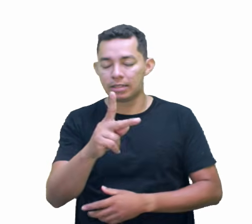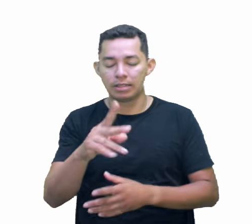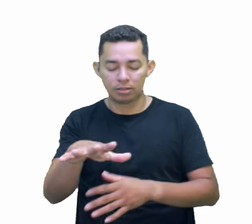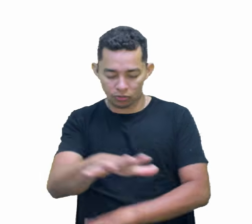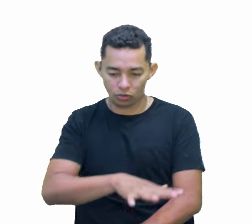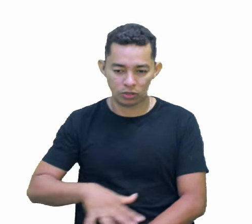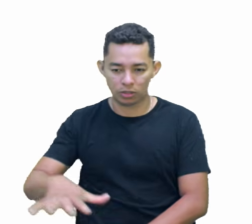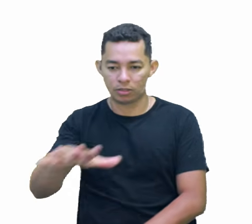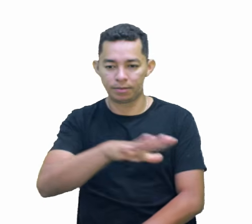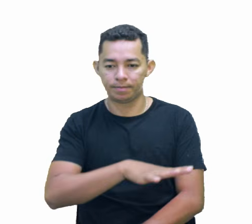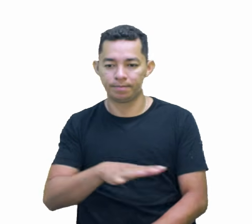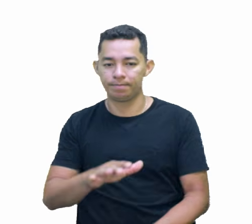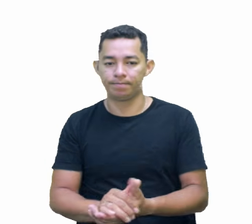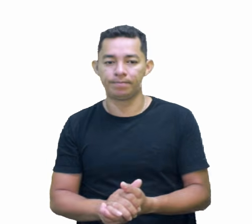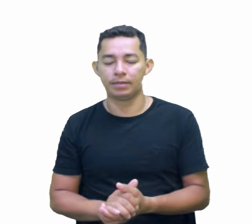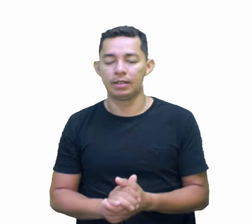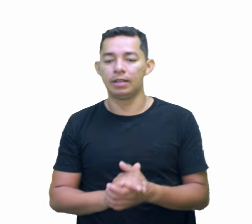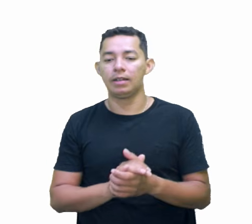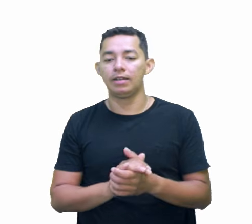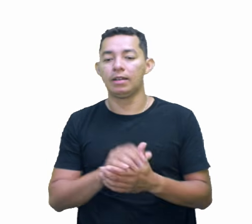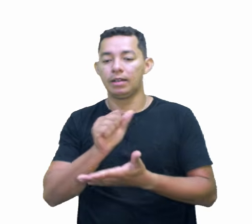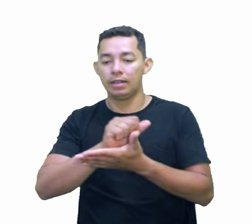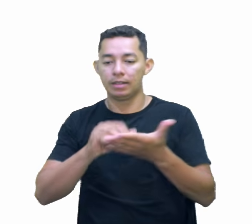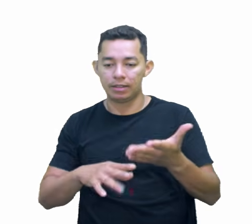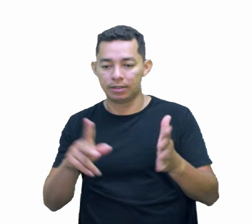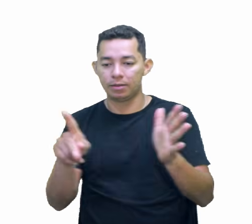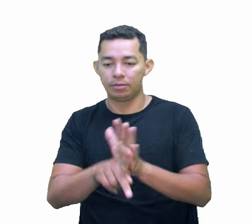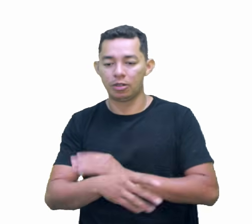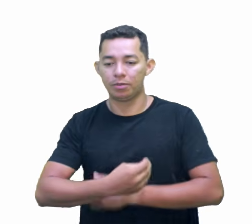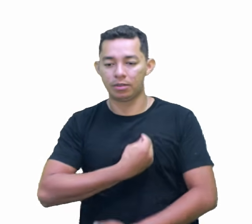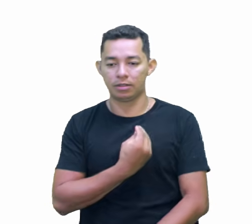populações, nas atividades vitais dos seres vivos,